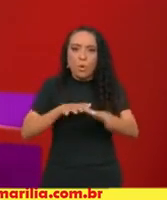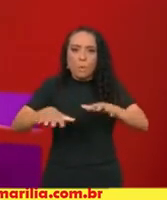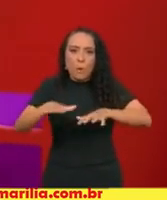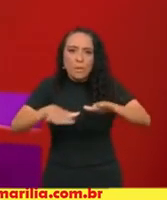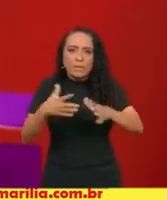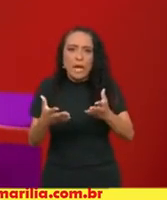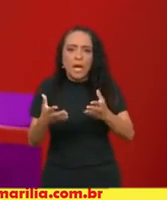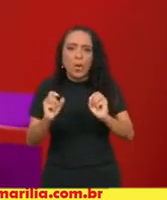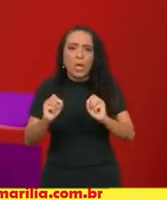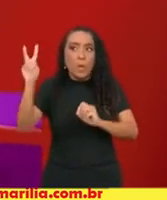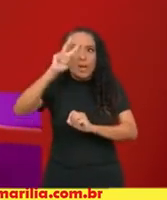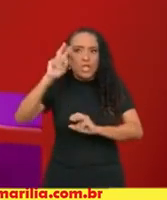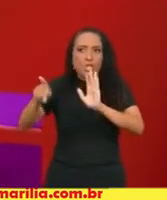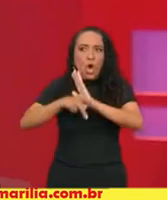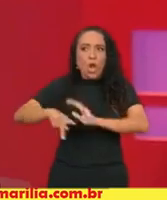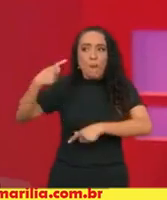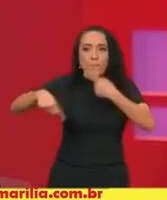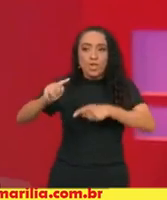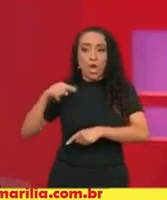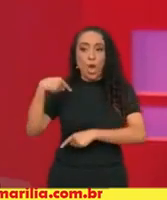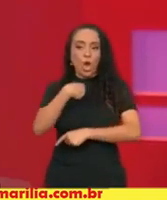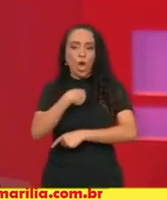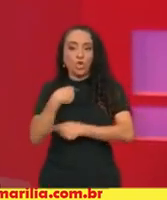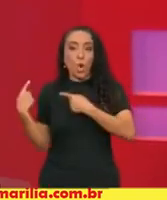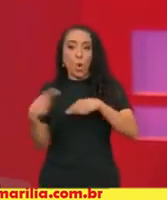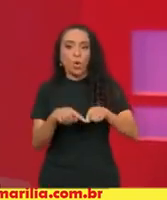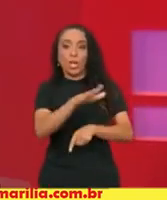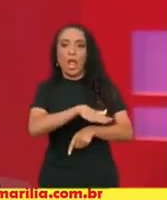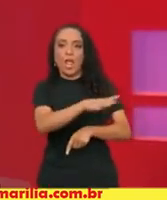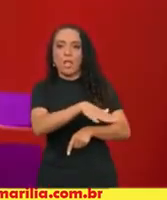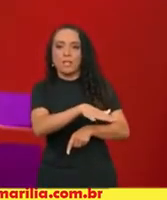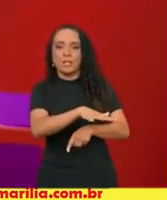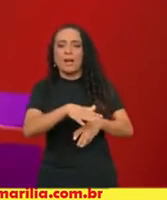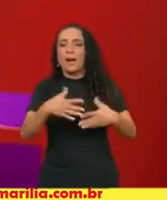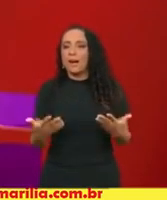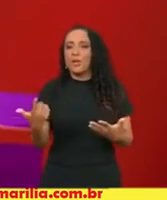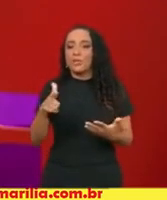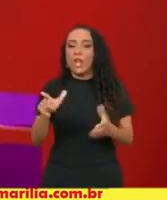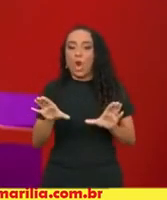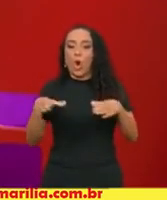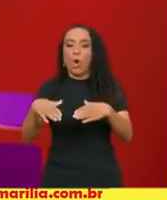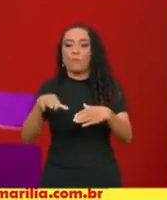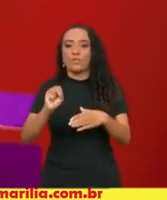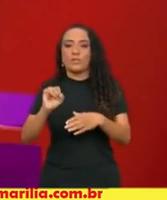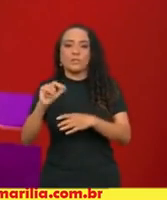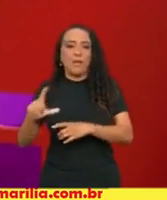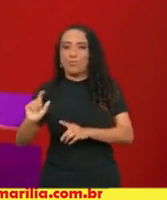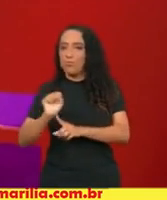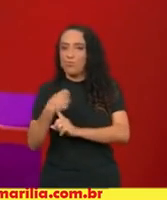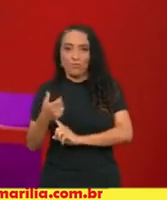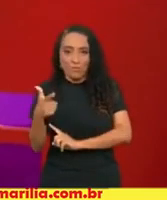uma retórica política do nós contra eles, né? Então, não há mais classes sociais, né? O que há